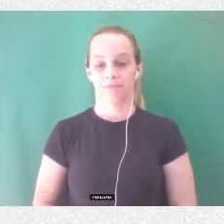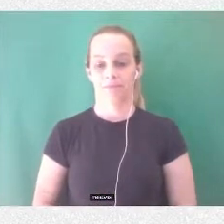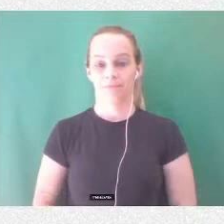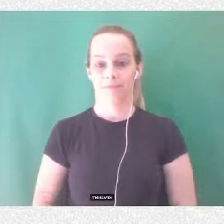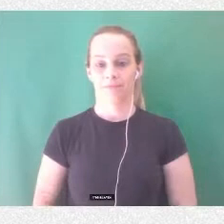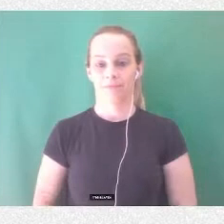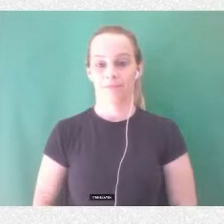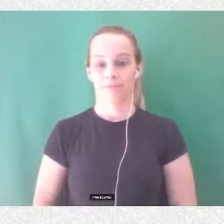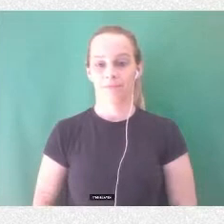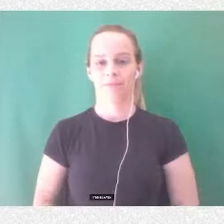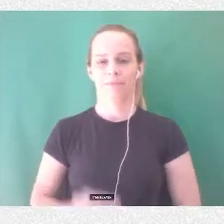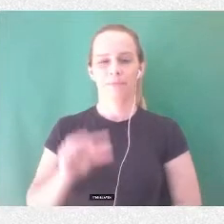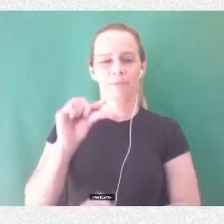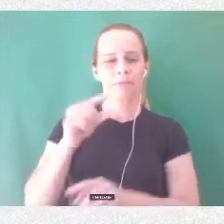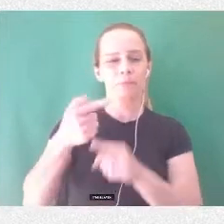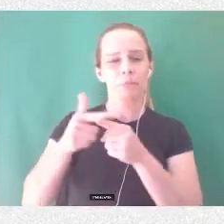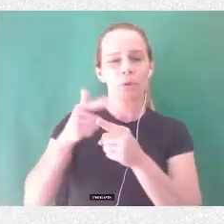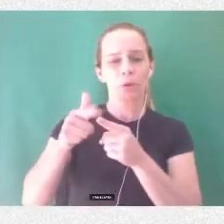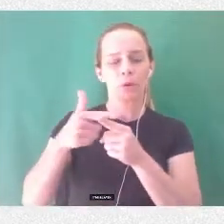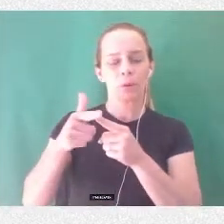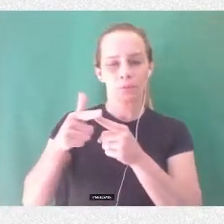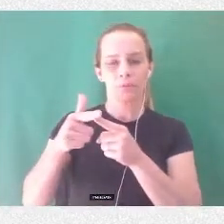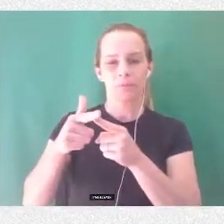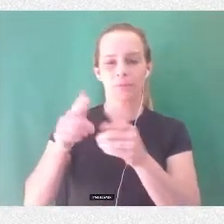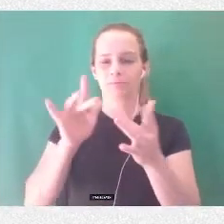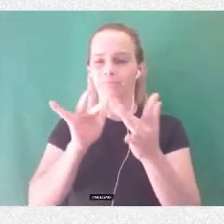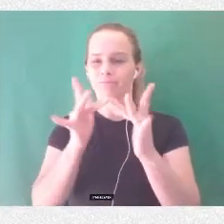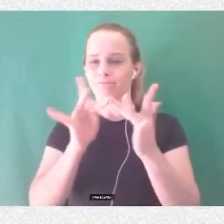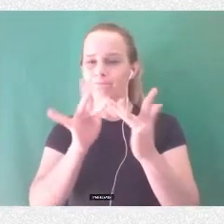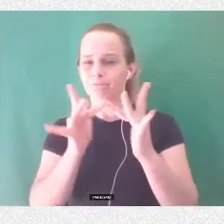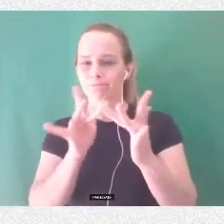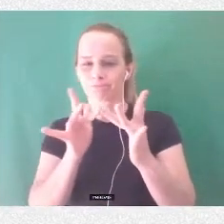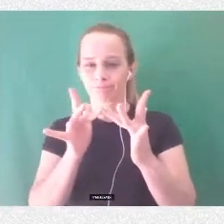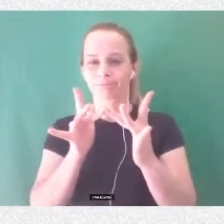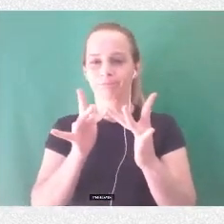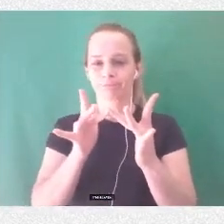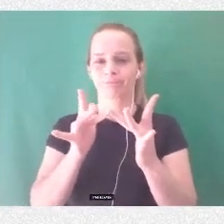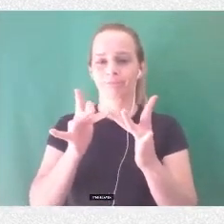Estamos com um pequeno problema de conexão lá com o pessoal da Prefeitura de